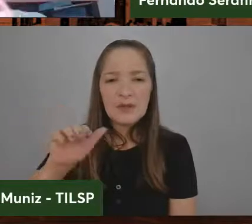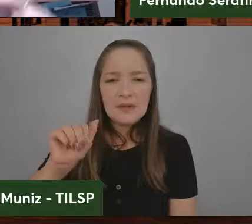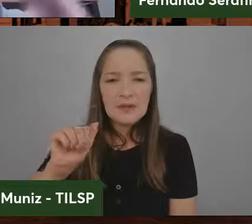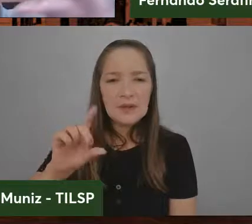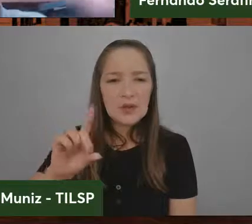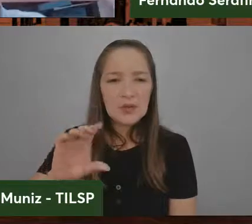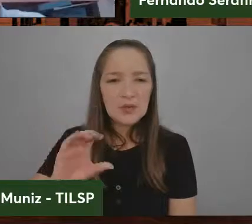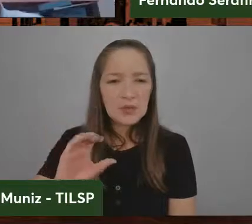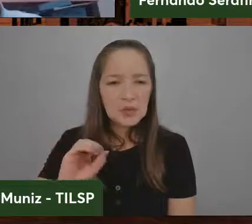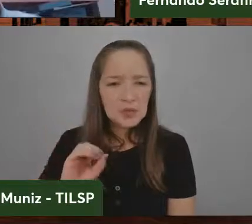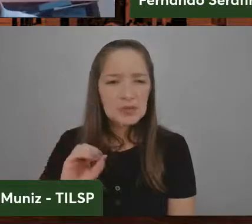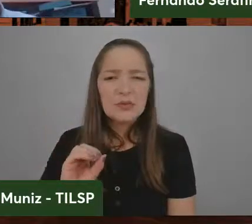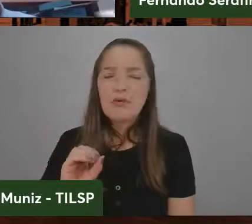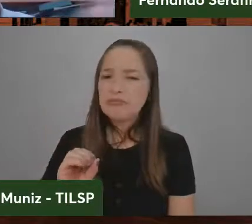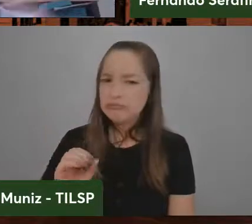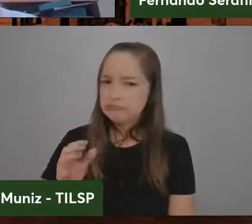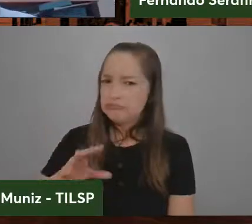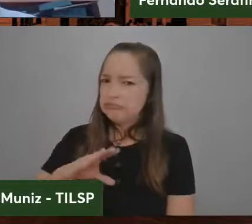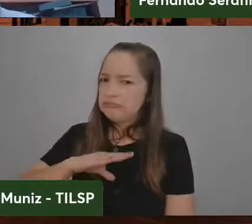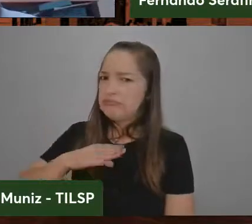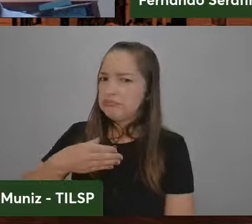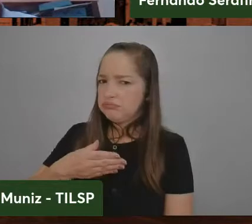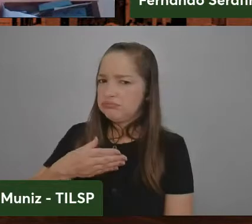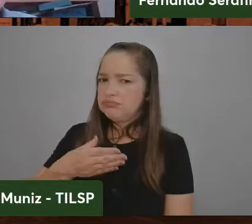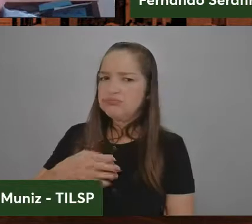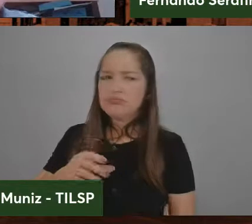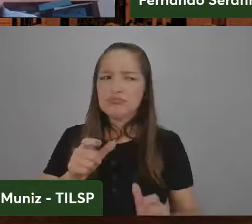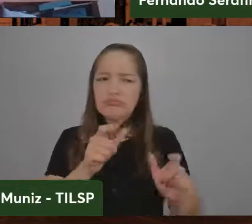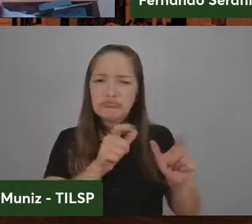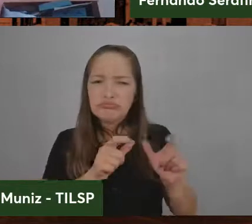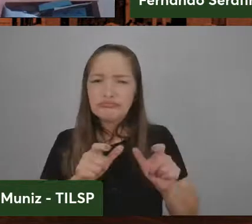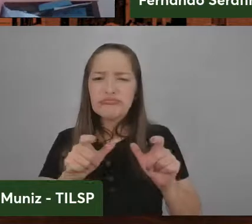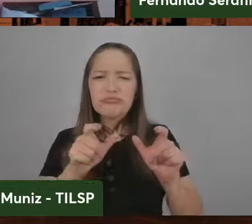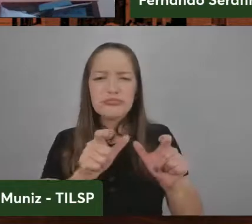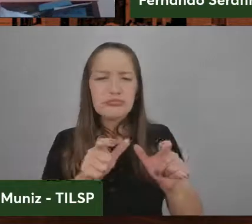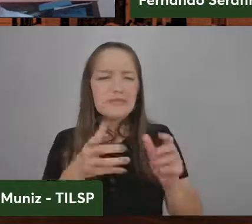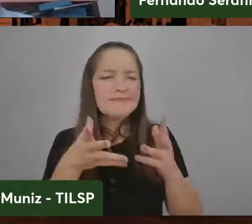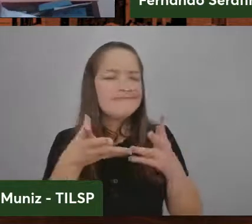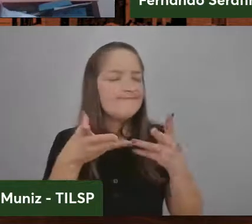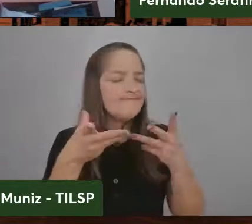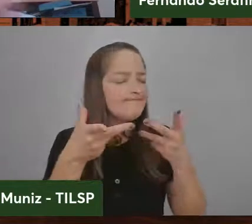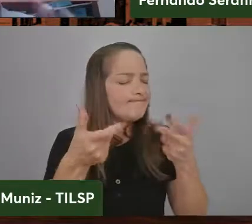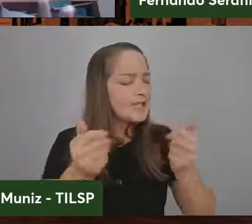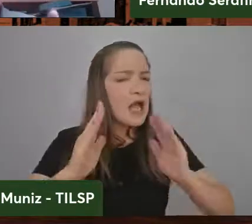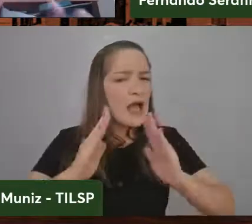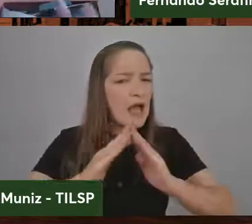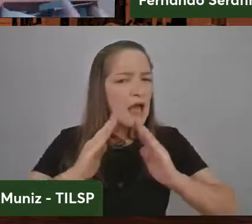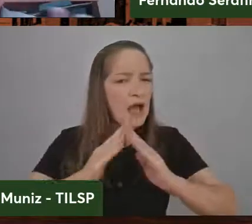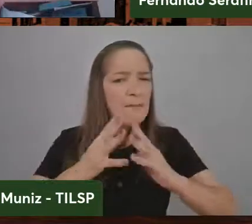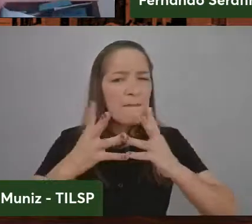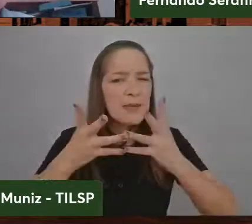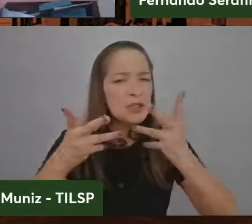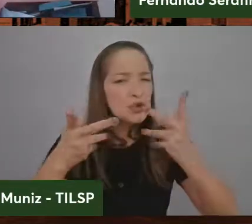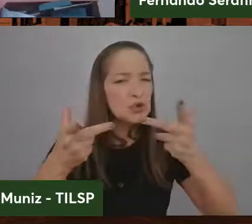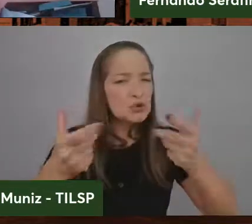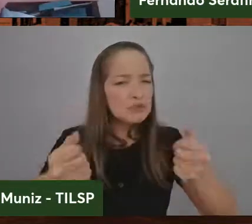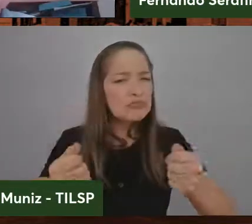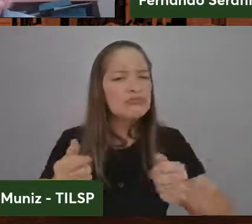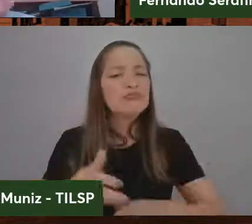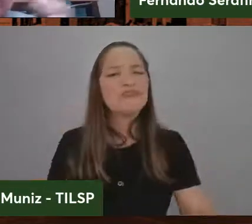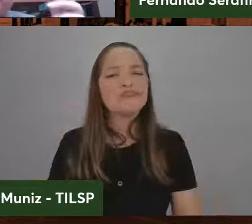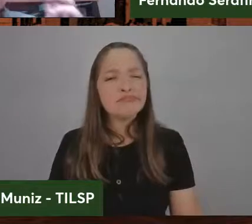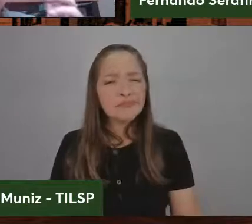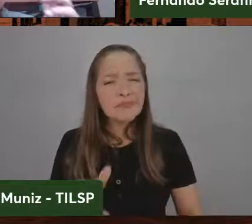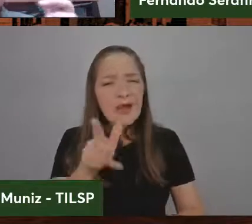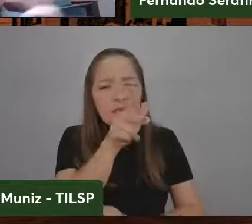Uma ambientação da época incrível. A casa é maravilhosa, a casa filmada, né?